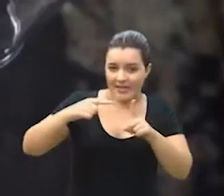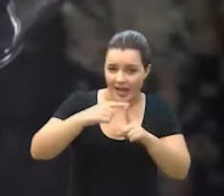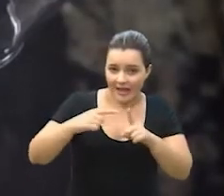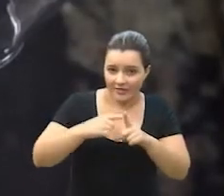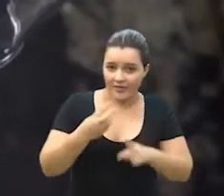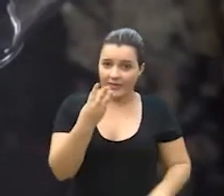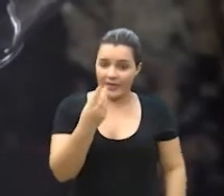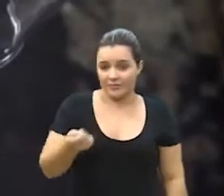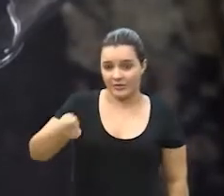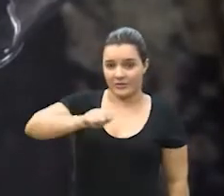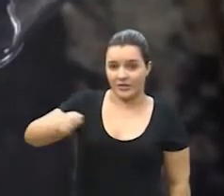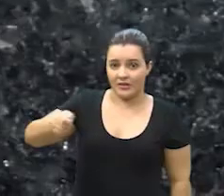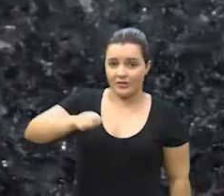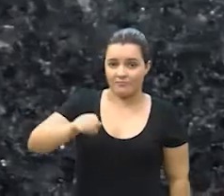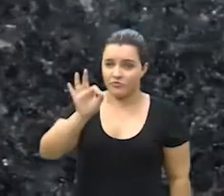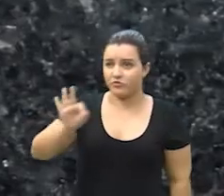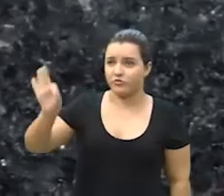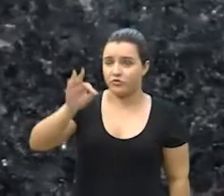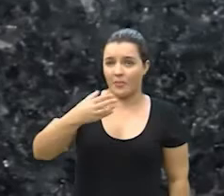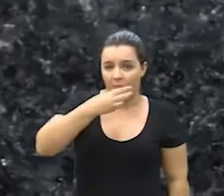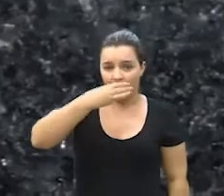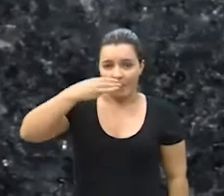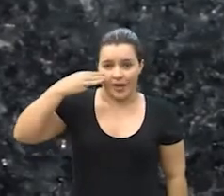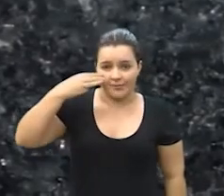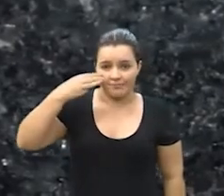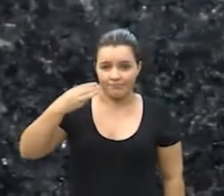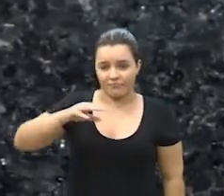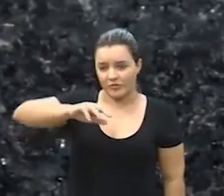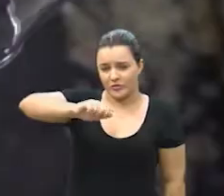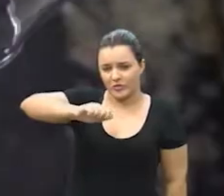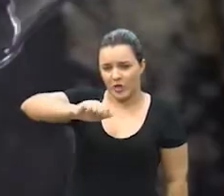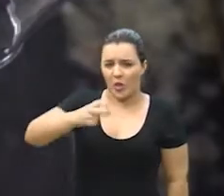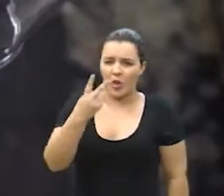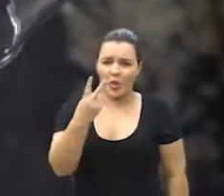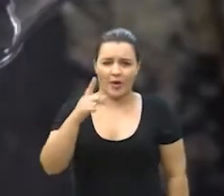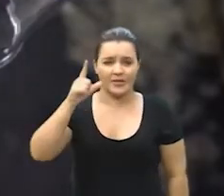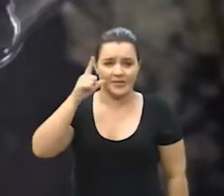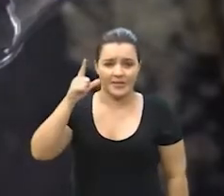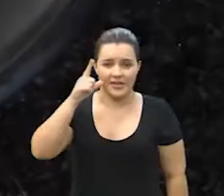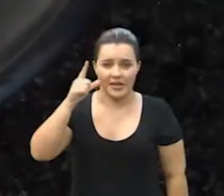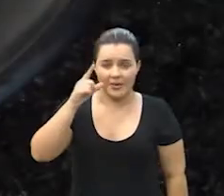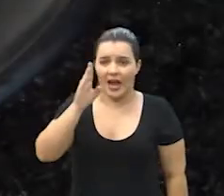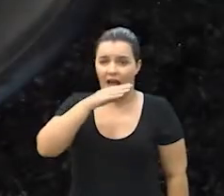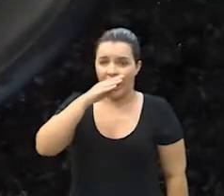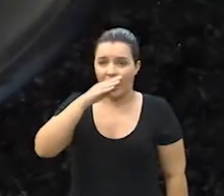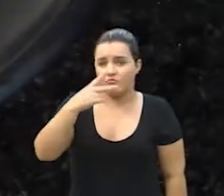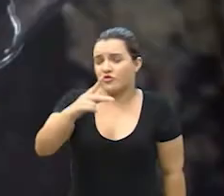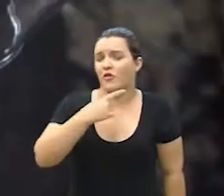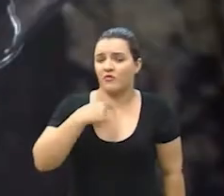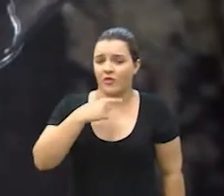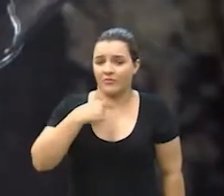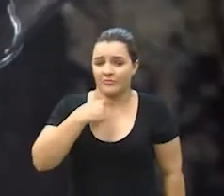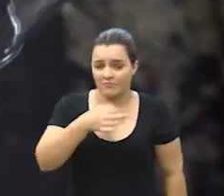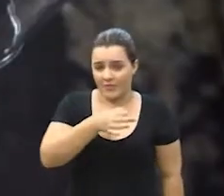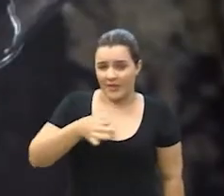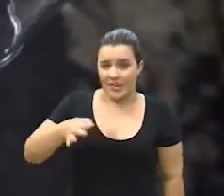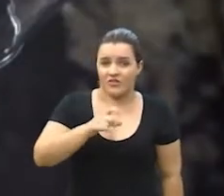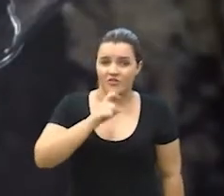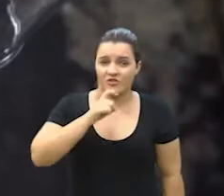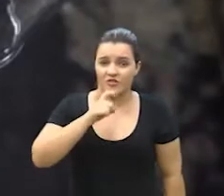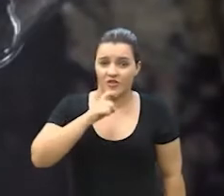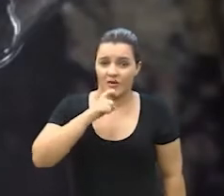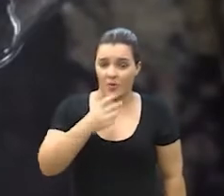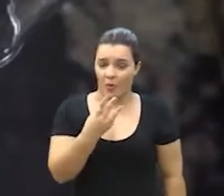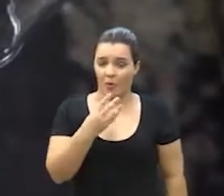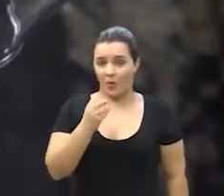de sopa de mel, o suco de 2 limões, hortelã a gosto, gelo e